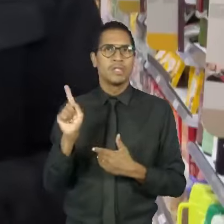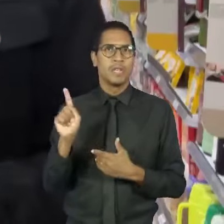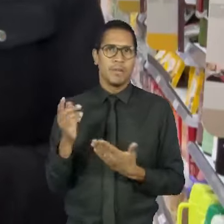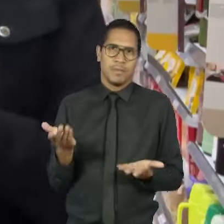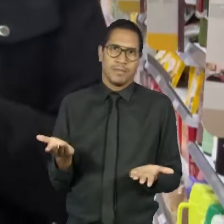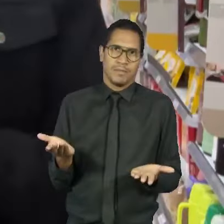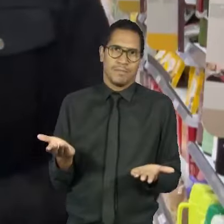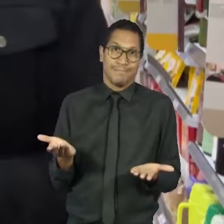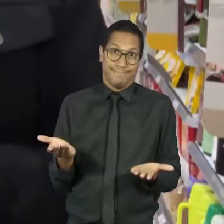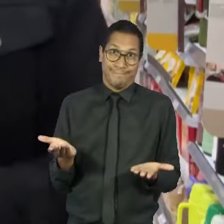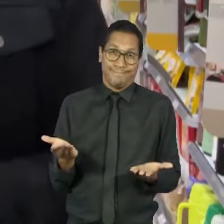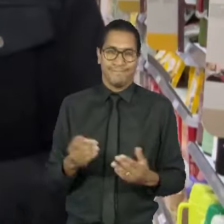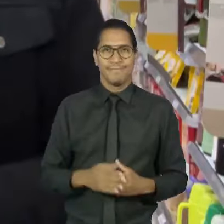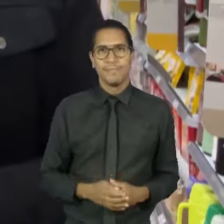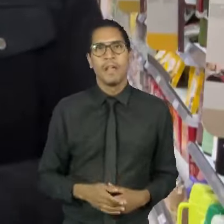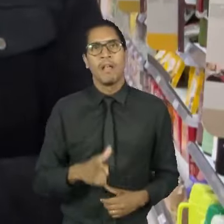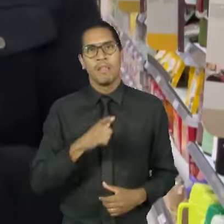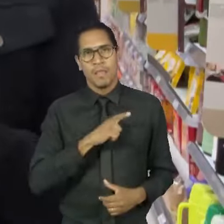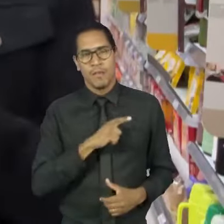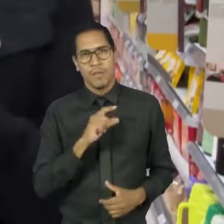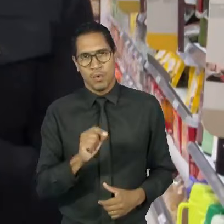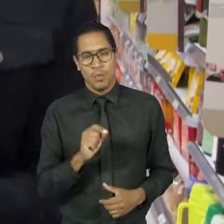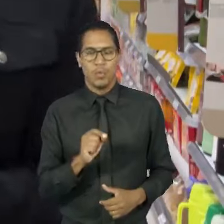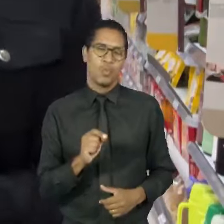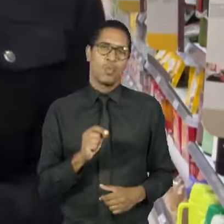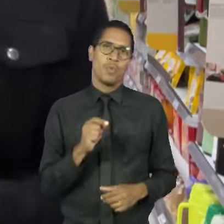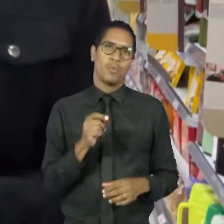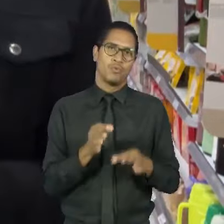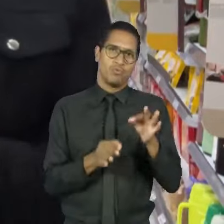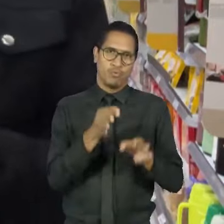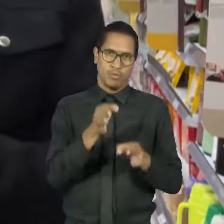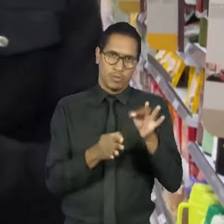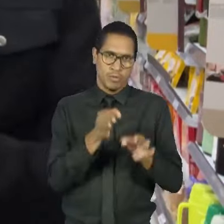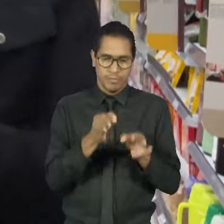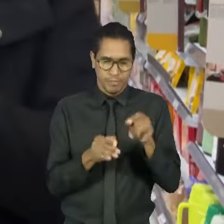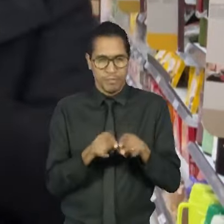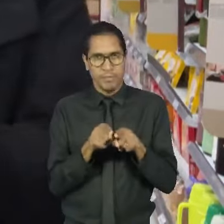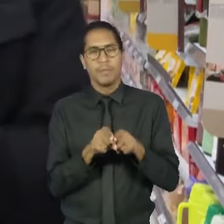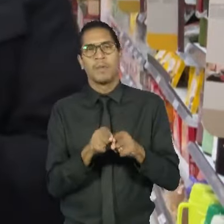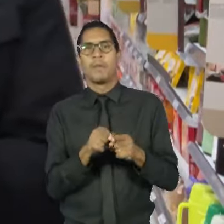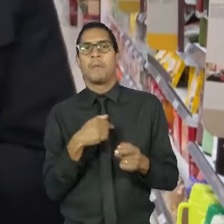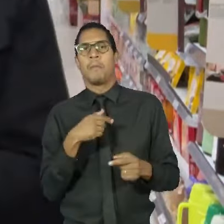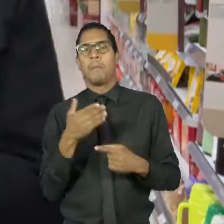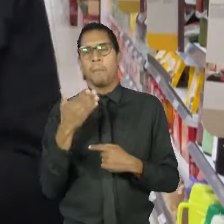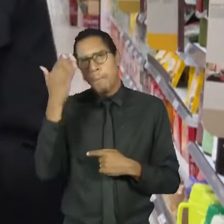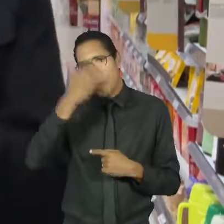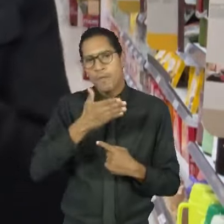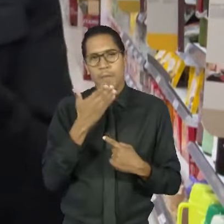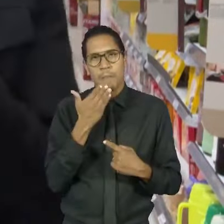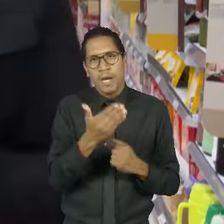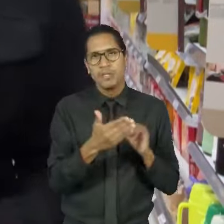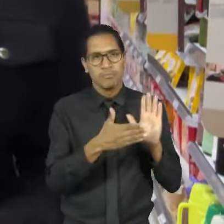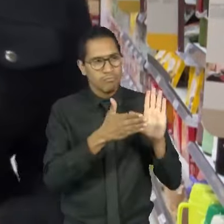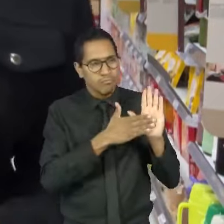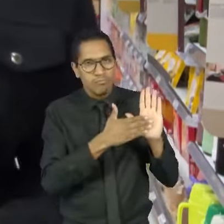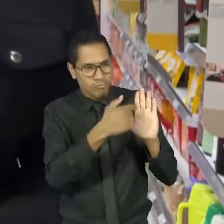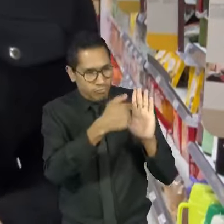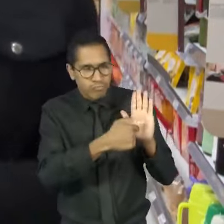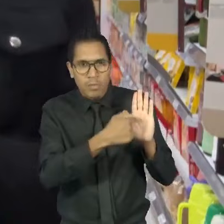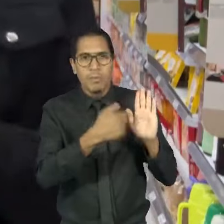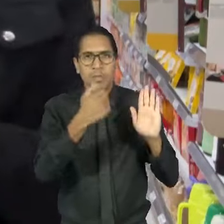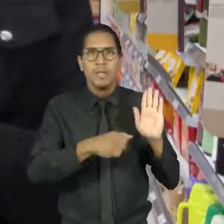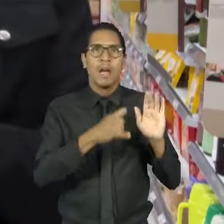uma ação do Ministério da Justiça exige Que mudanças de tamanho sejam comunicadas na própria embalagem por pelo menos se